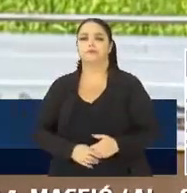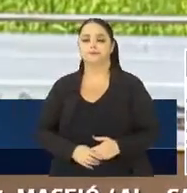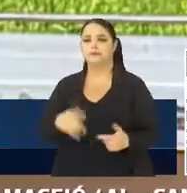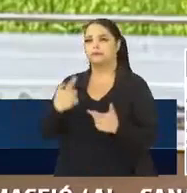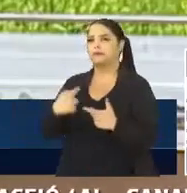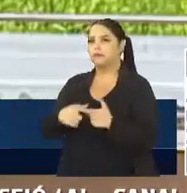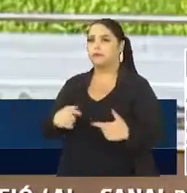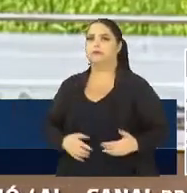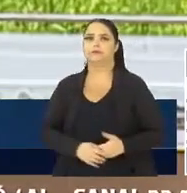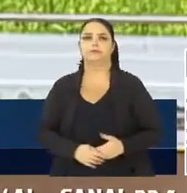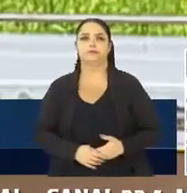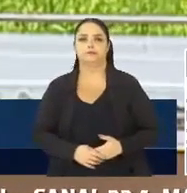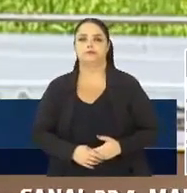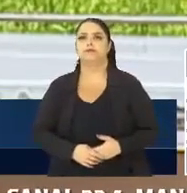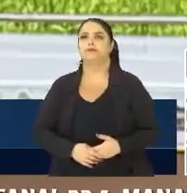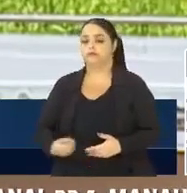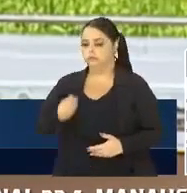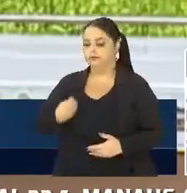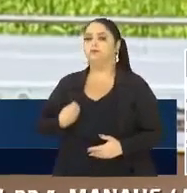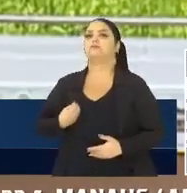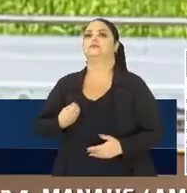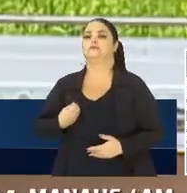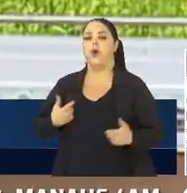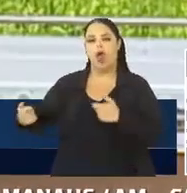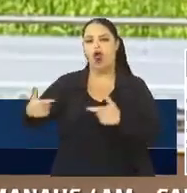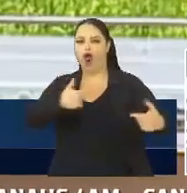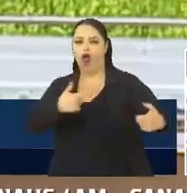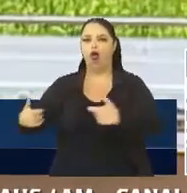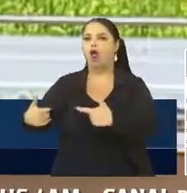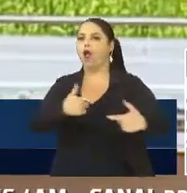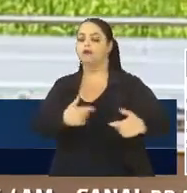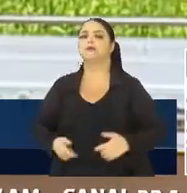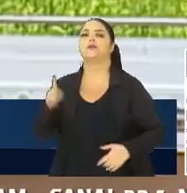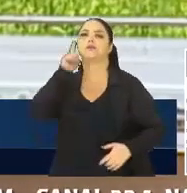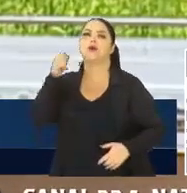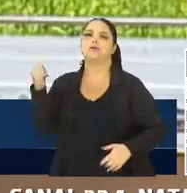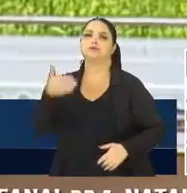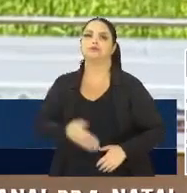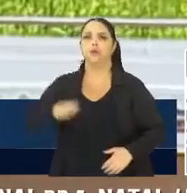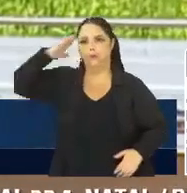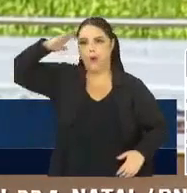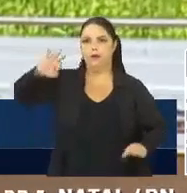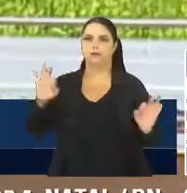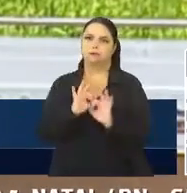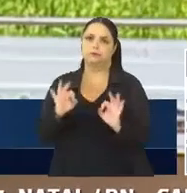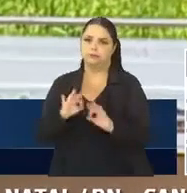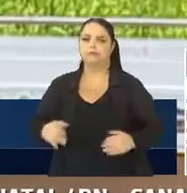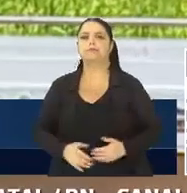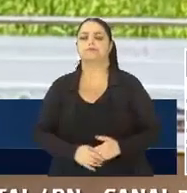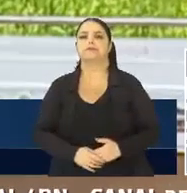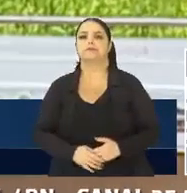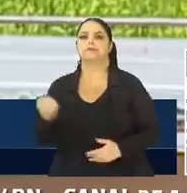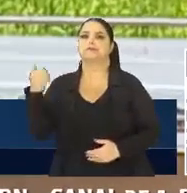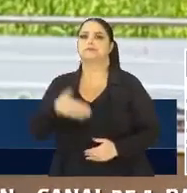Porque nós vimos algumas guerras que a América enviou soldados, e nenhuma delas